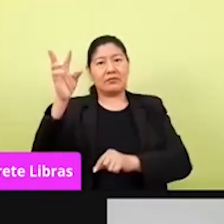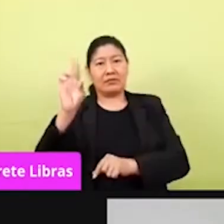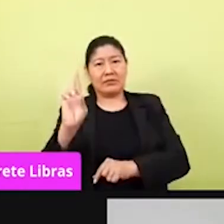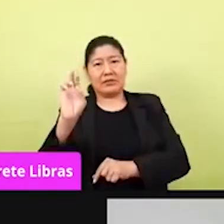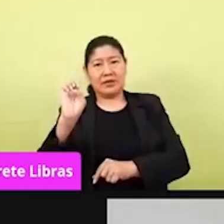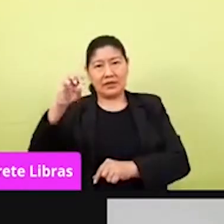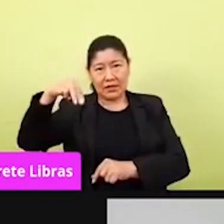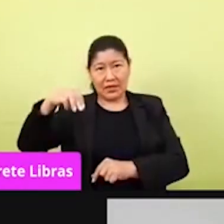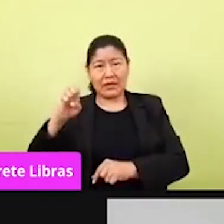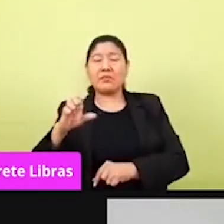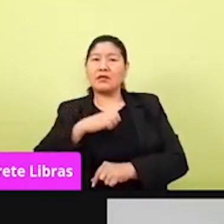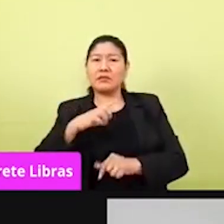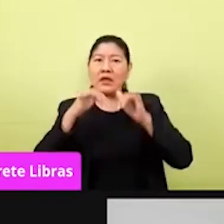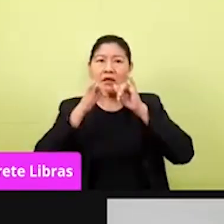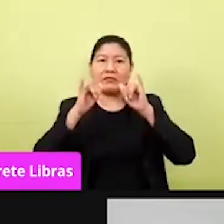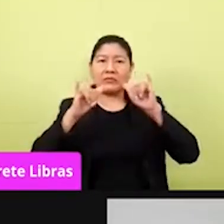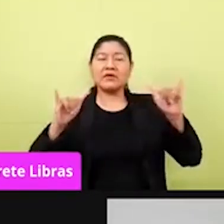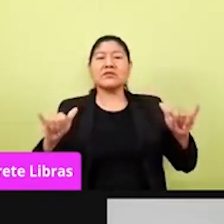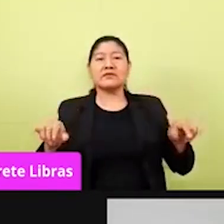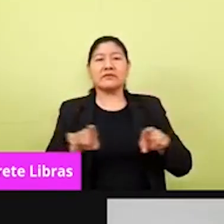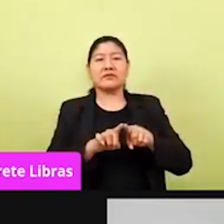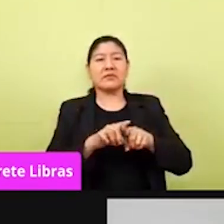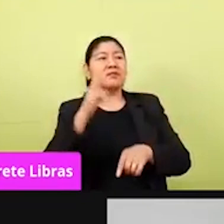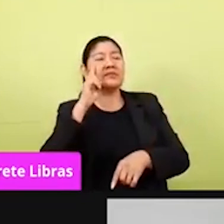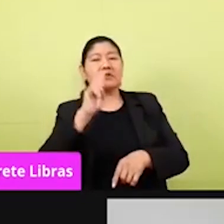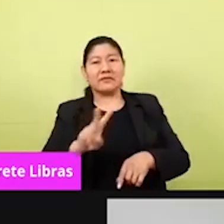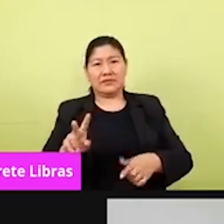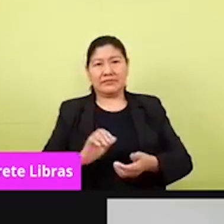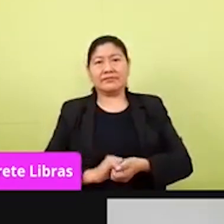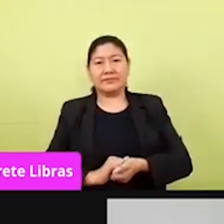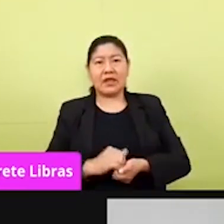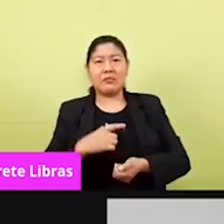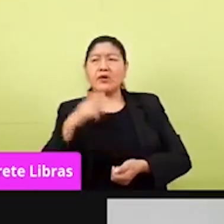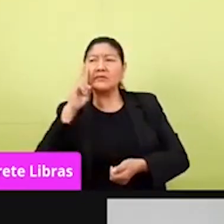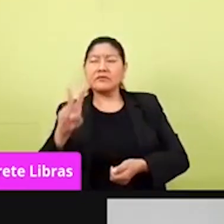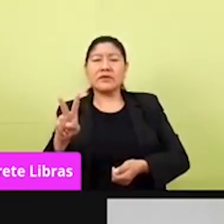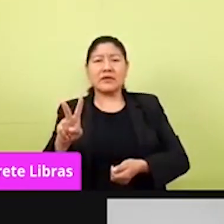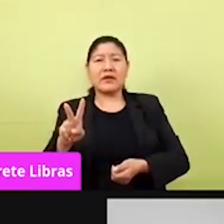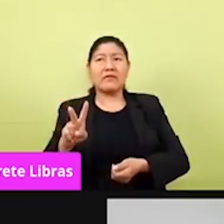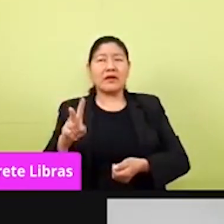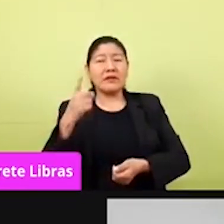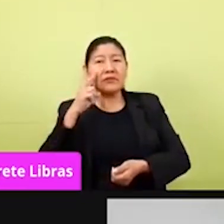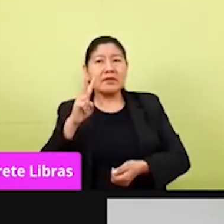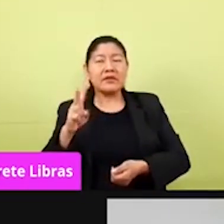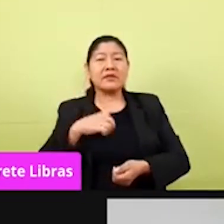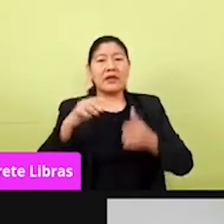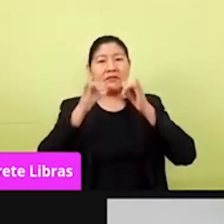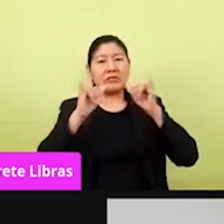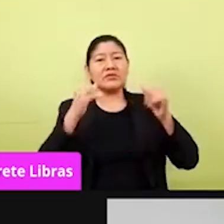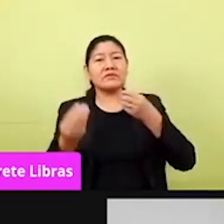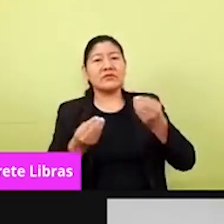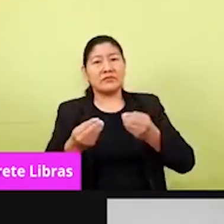né? Um informativo, onde a Márcia ela faz uma explanação aí a respeito da Lei Maria da Penha, né, o Agosto Lilás,